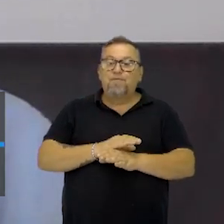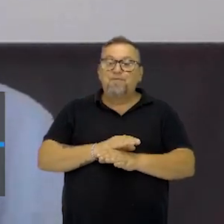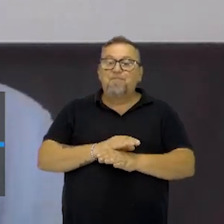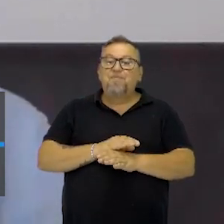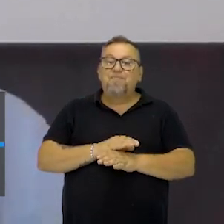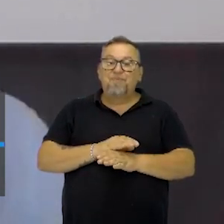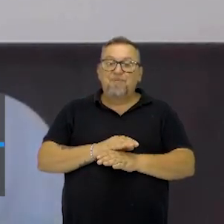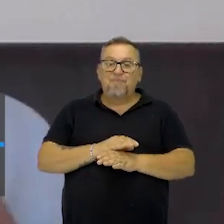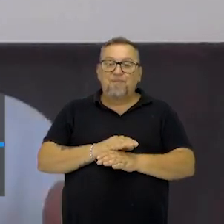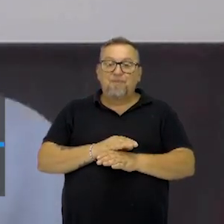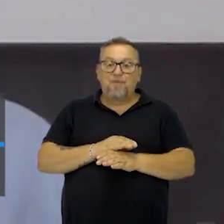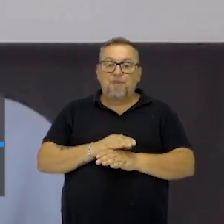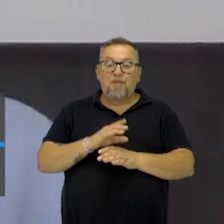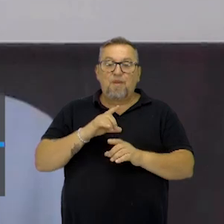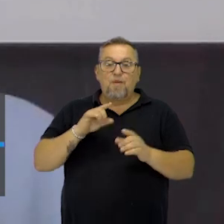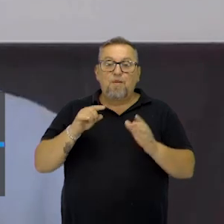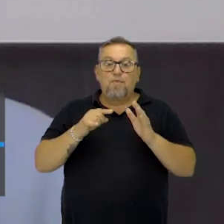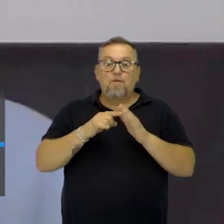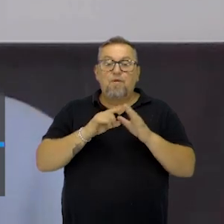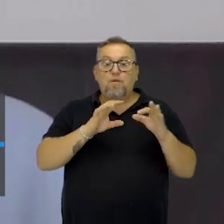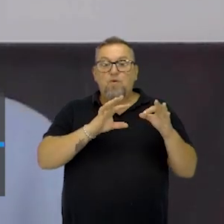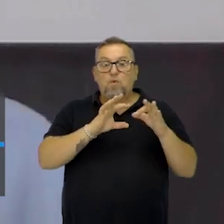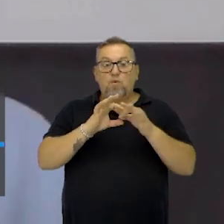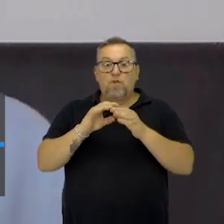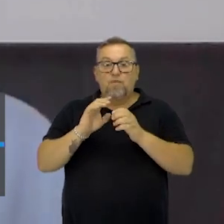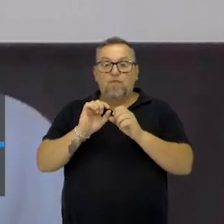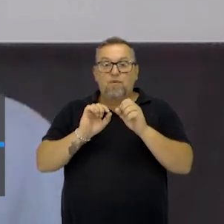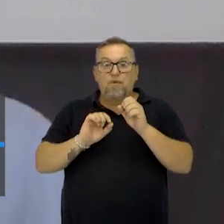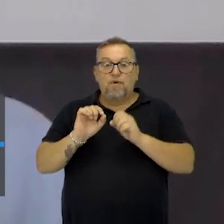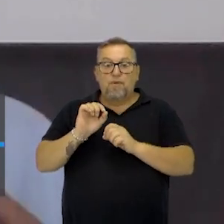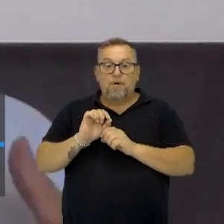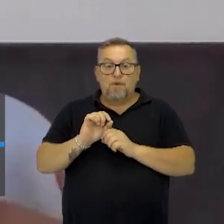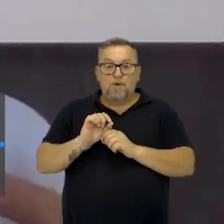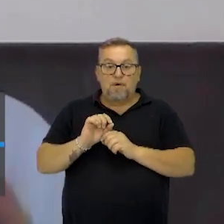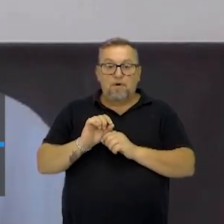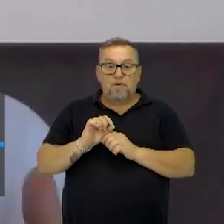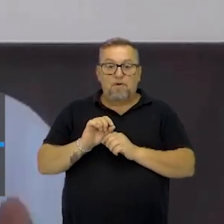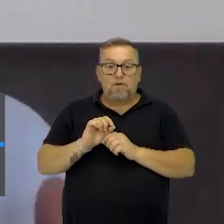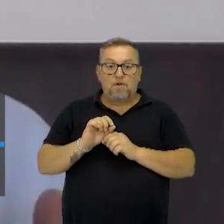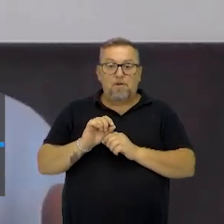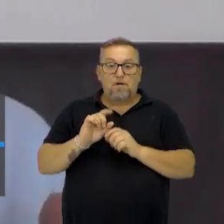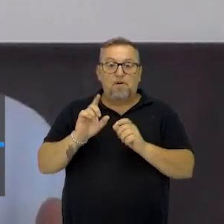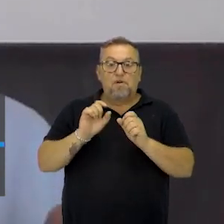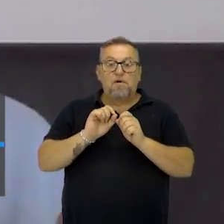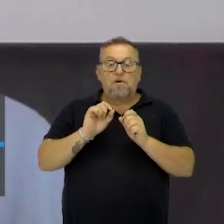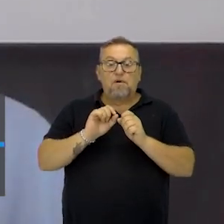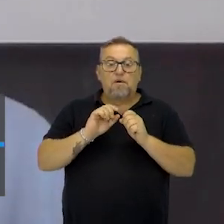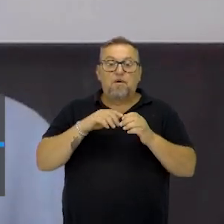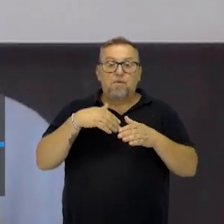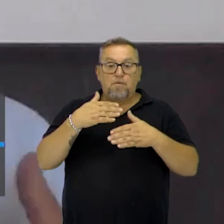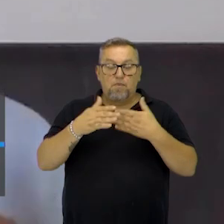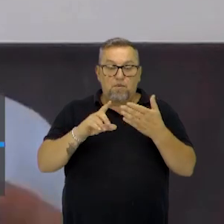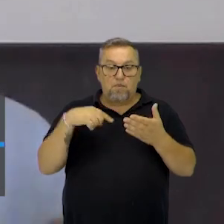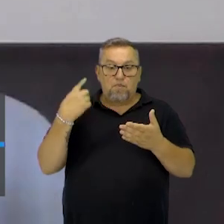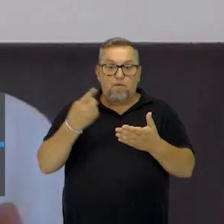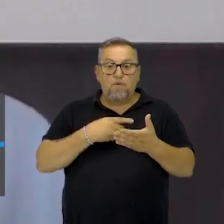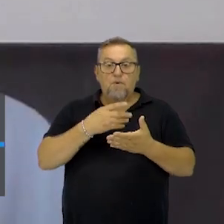conclusão, tá? E aí nesse contexto nós vamos fazer o quê? Nós vamos produzir o nosso texto,